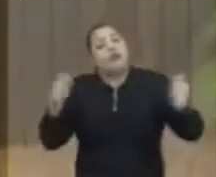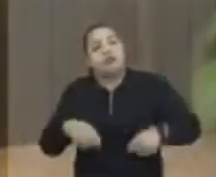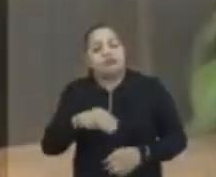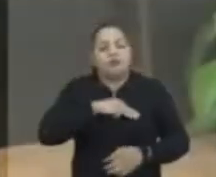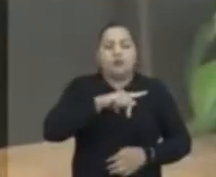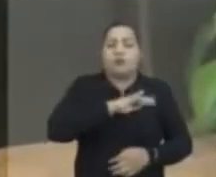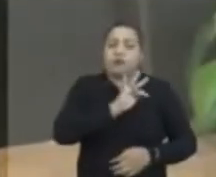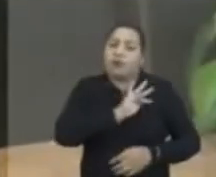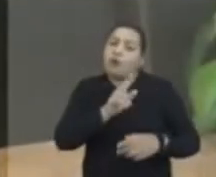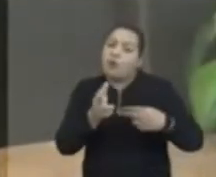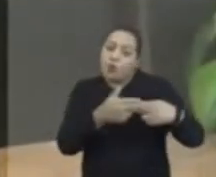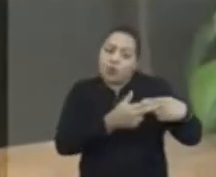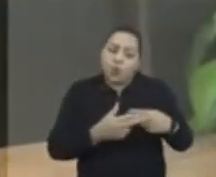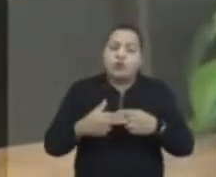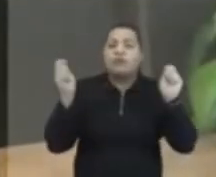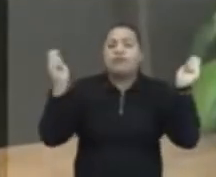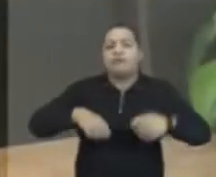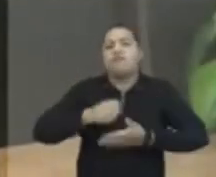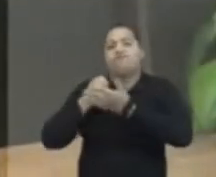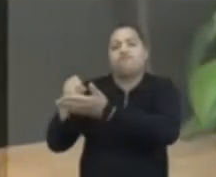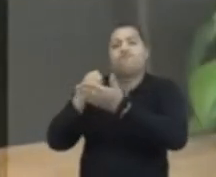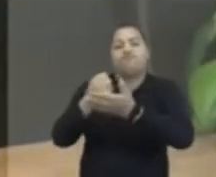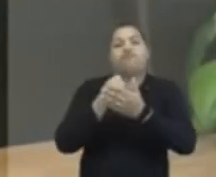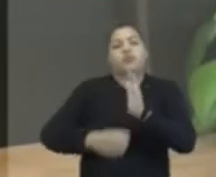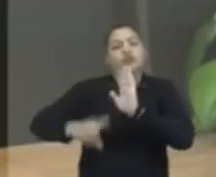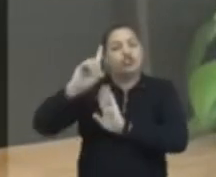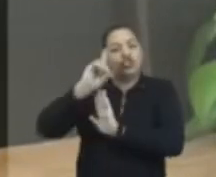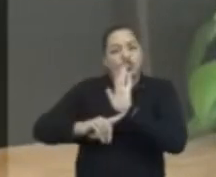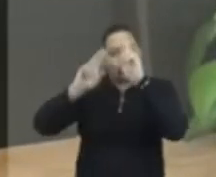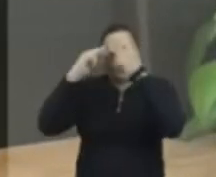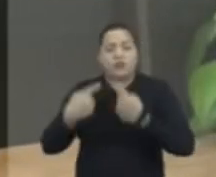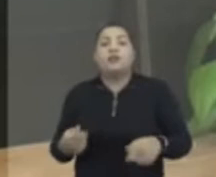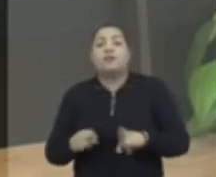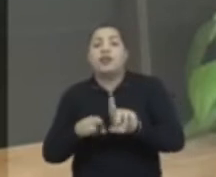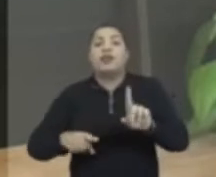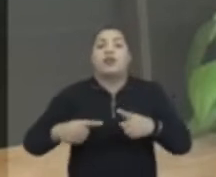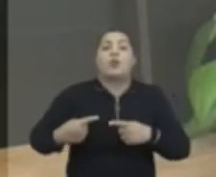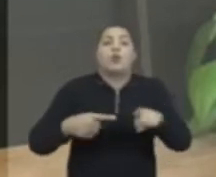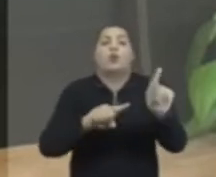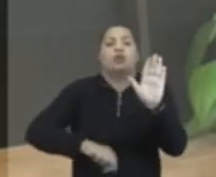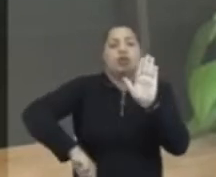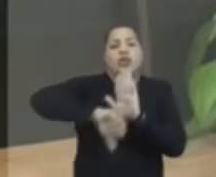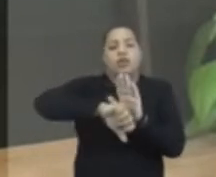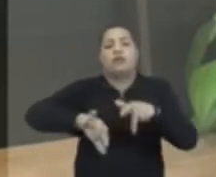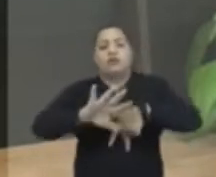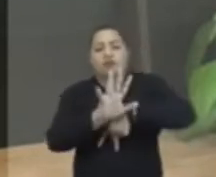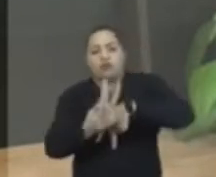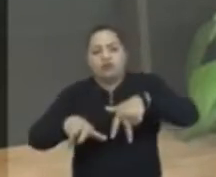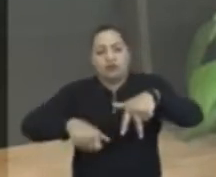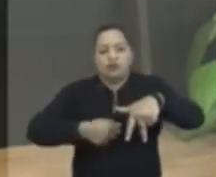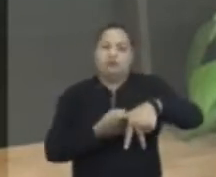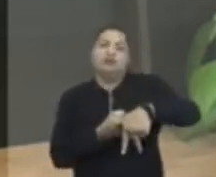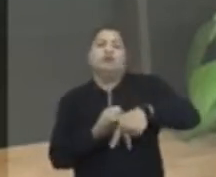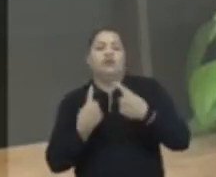como essa ferramenta de promoção dos direitos humanos e também do combate à criminalidade e à corrupção. Esse é o trabalho do Ministério Público